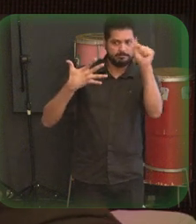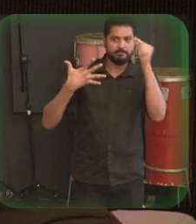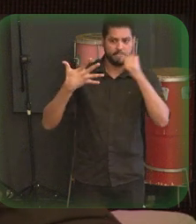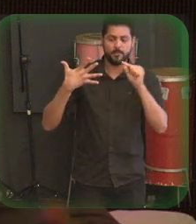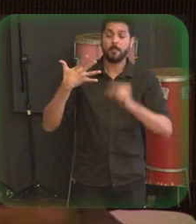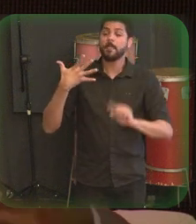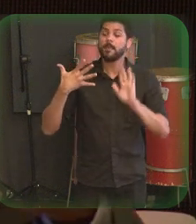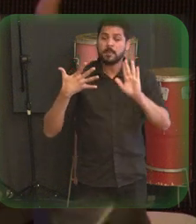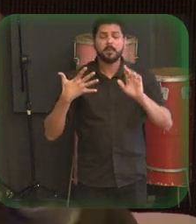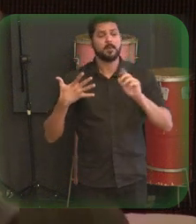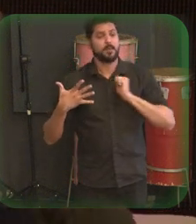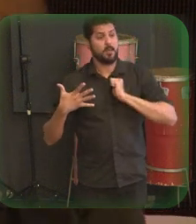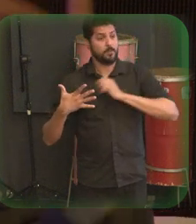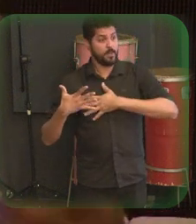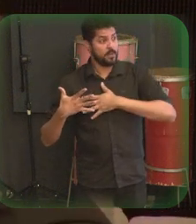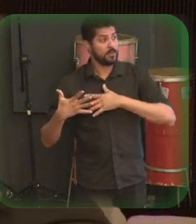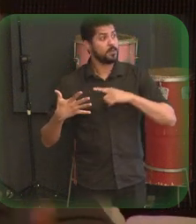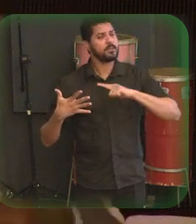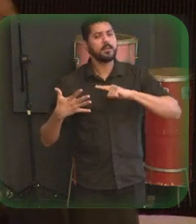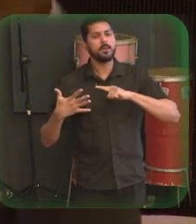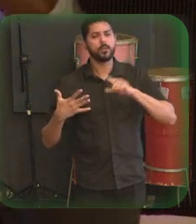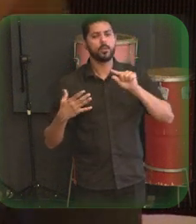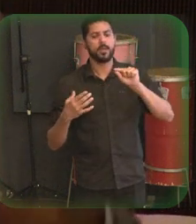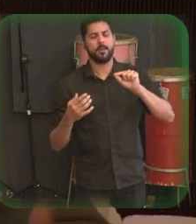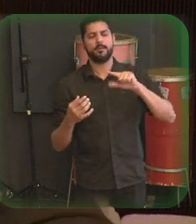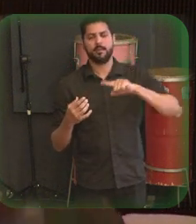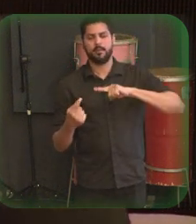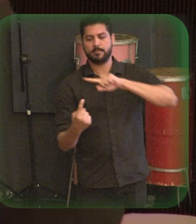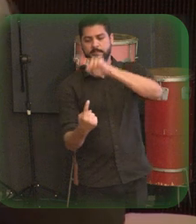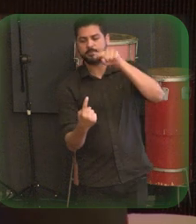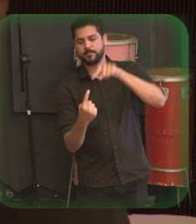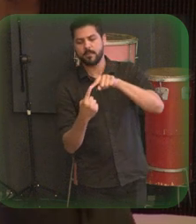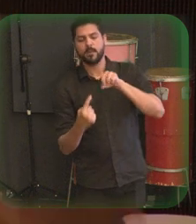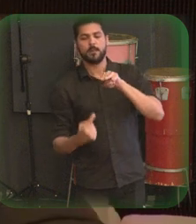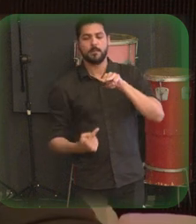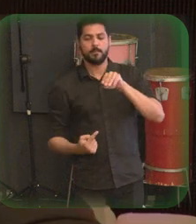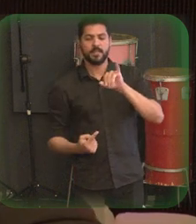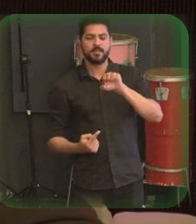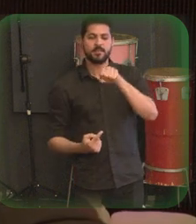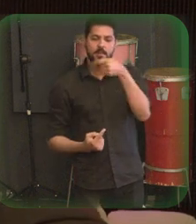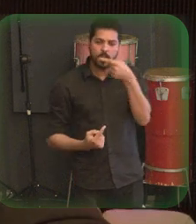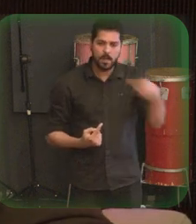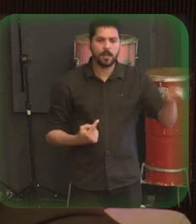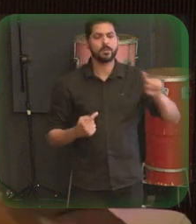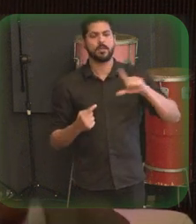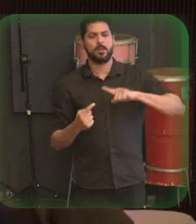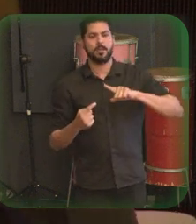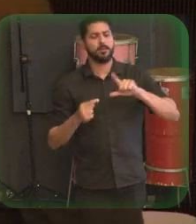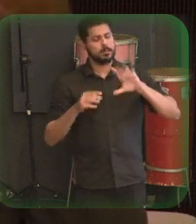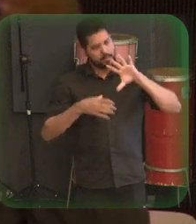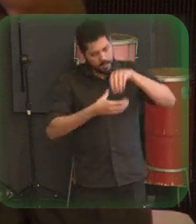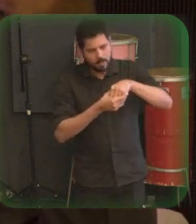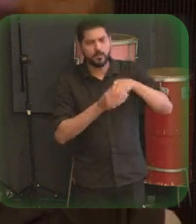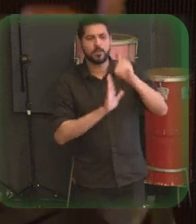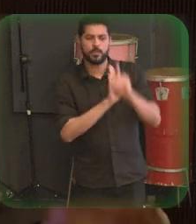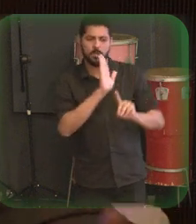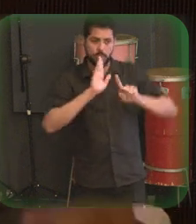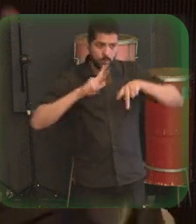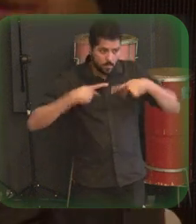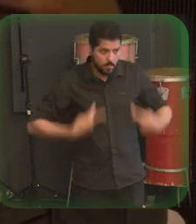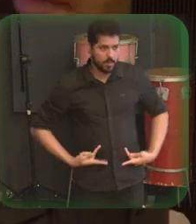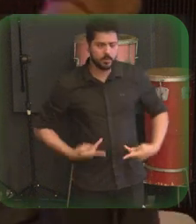começar dizendo que o IFPE traz na sua missão e na sua visão já esse olhar para a questão dos direitos humanos, uma